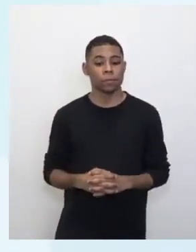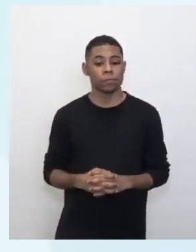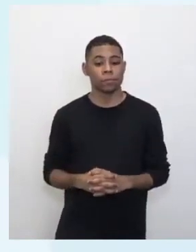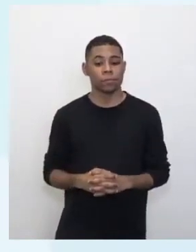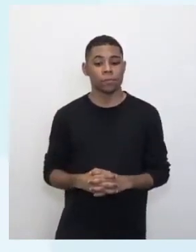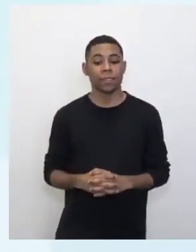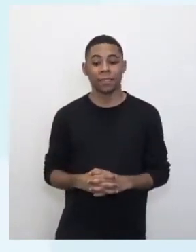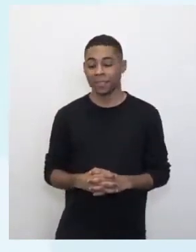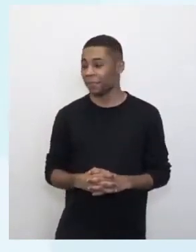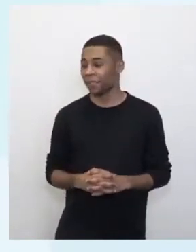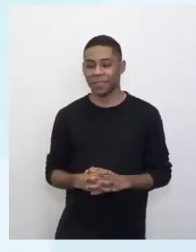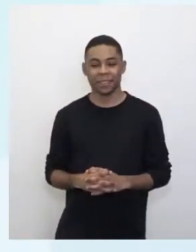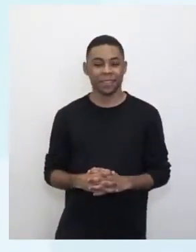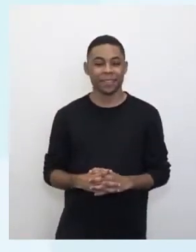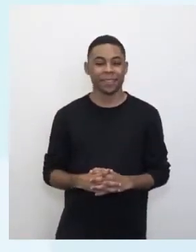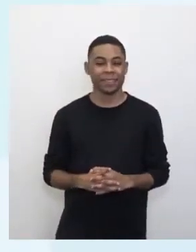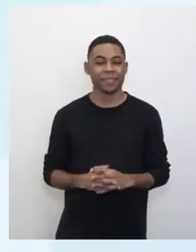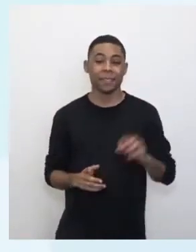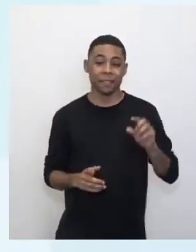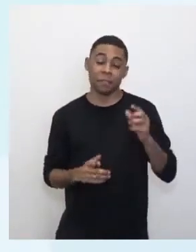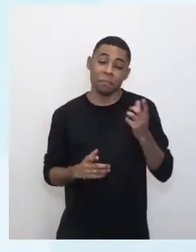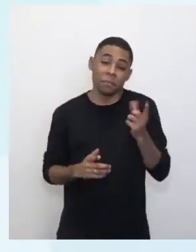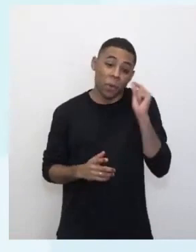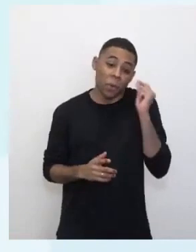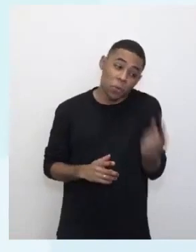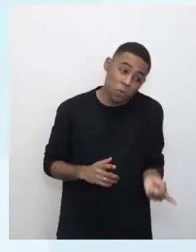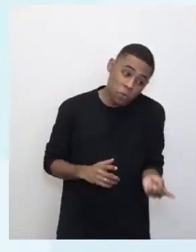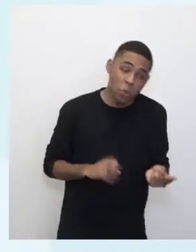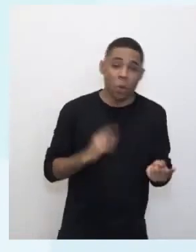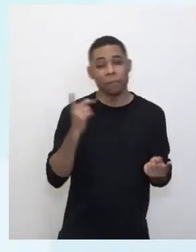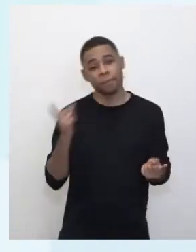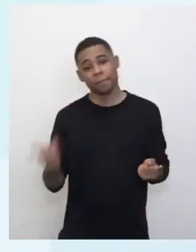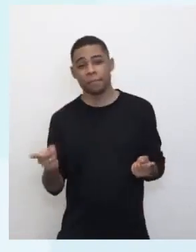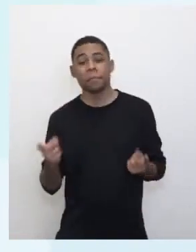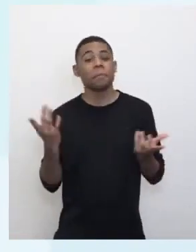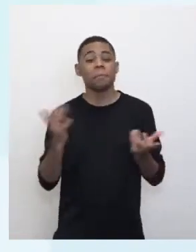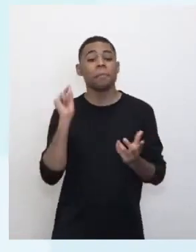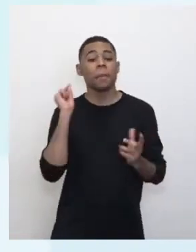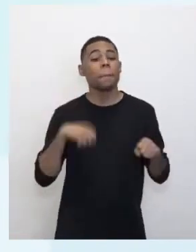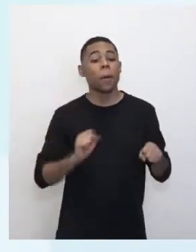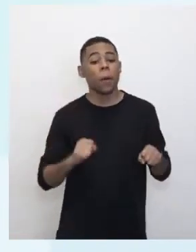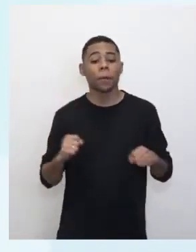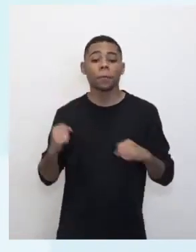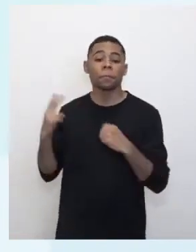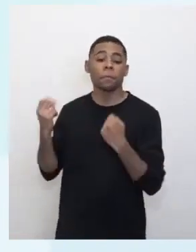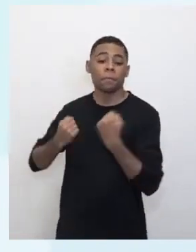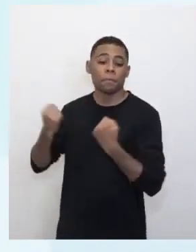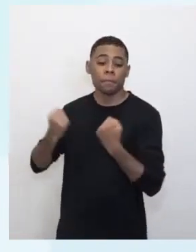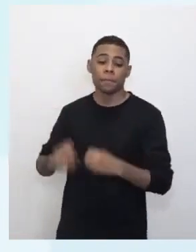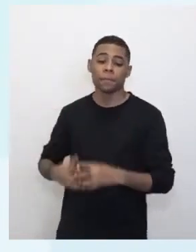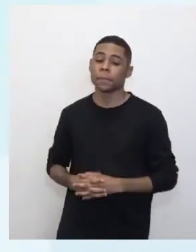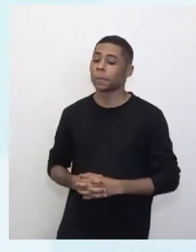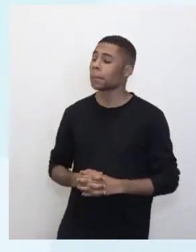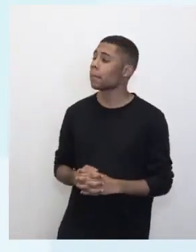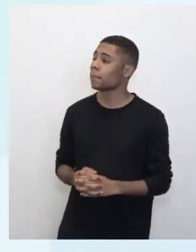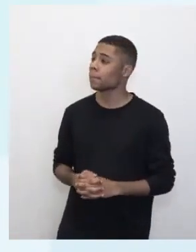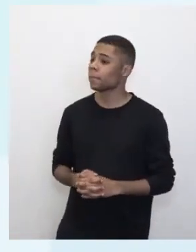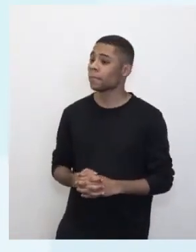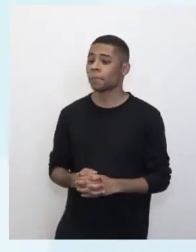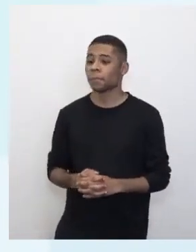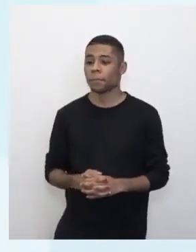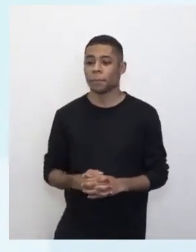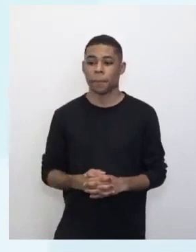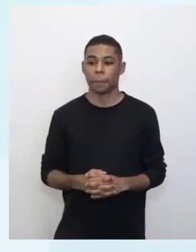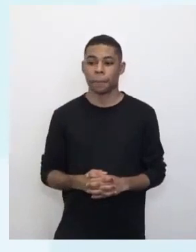Either or. Ou um ou outro. E nas imagens a gente tem lá uma foto de uma motocicleta e uma foto de